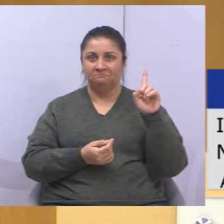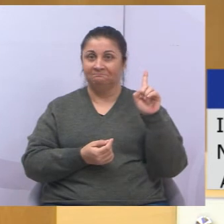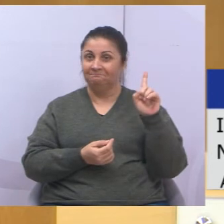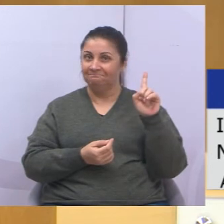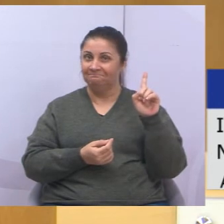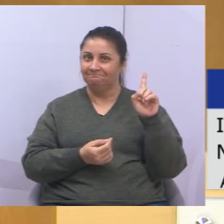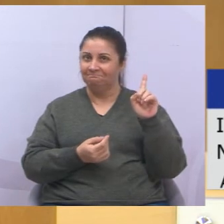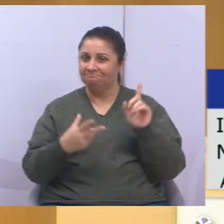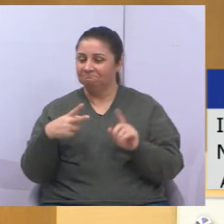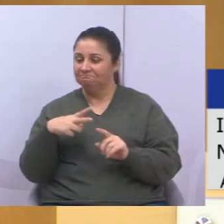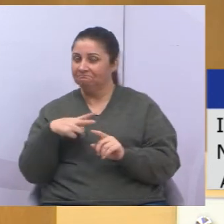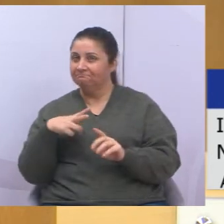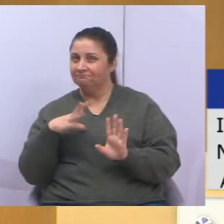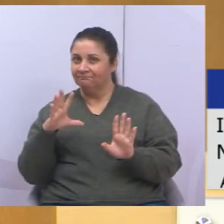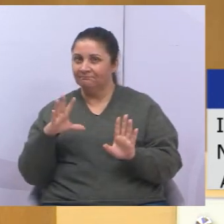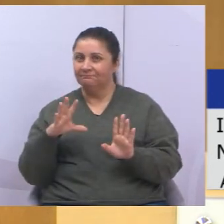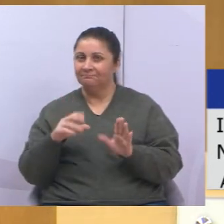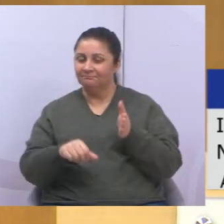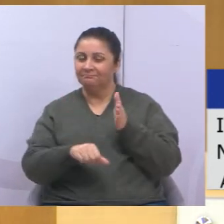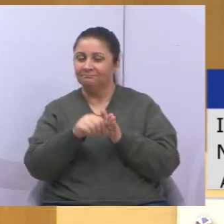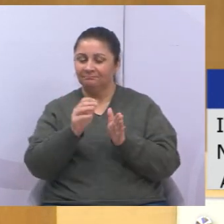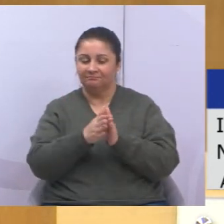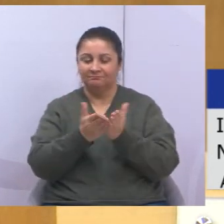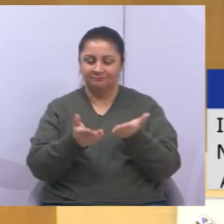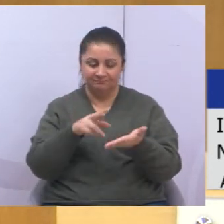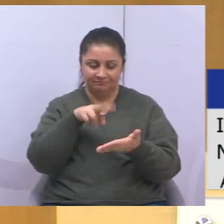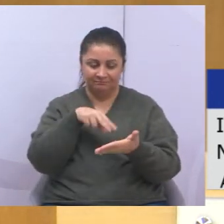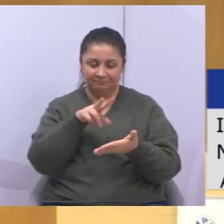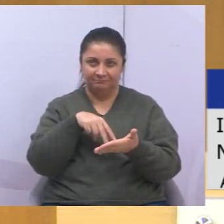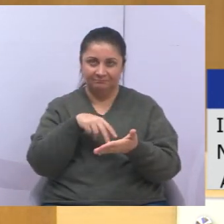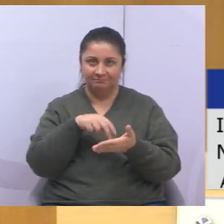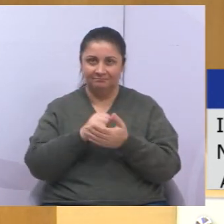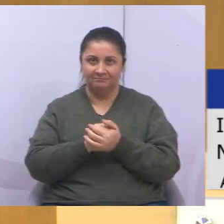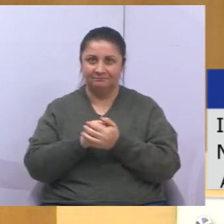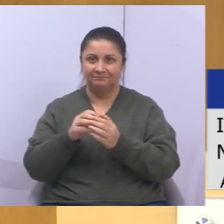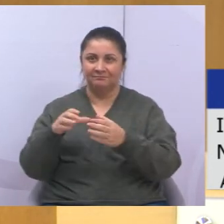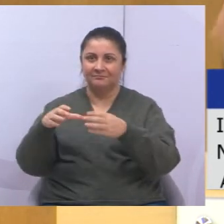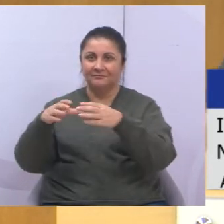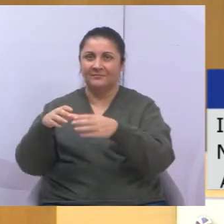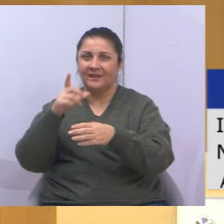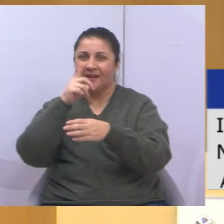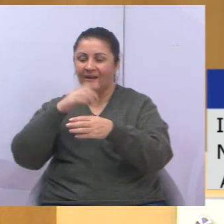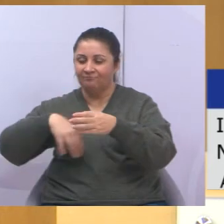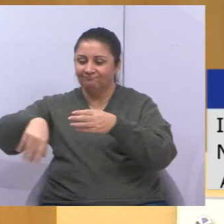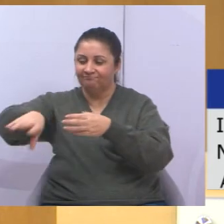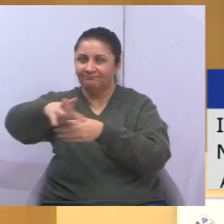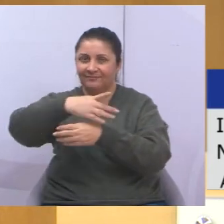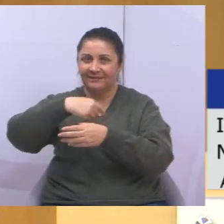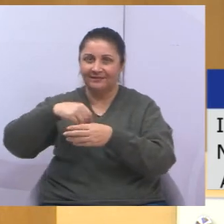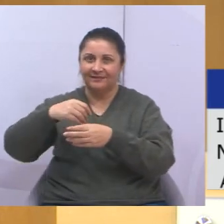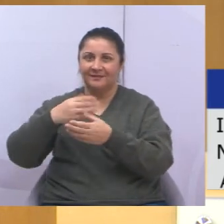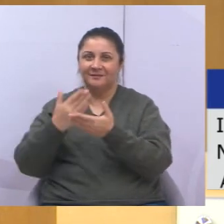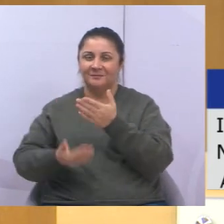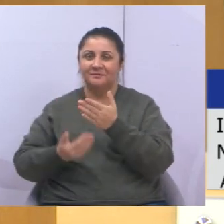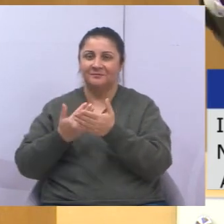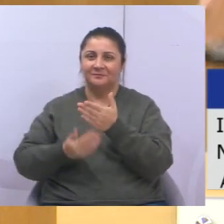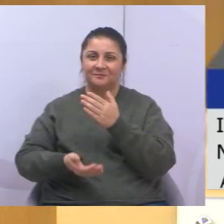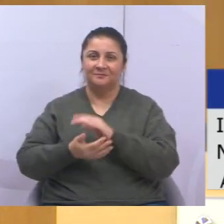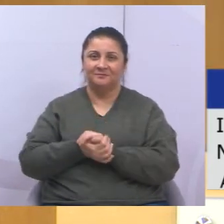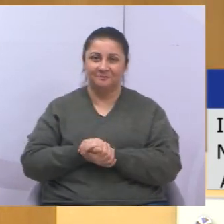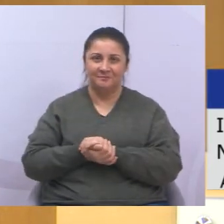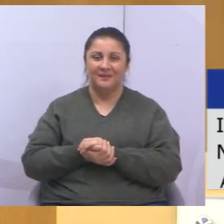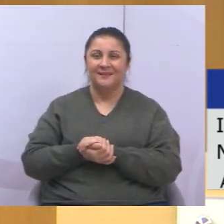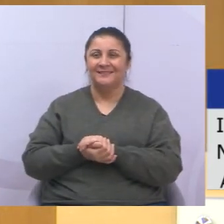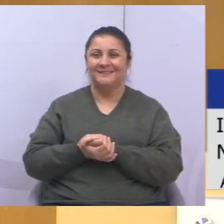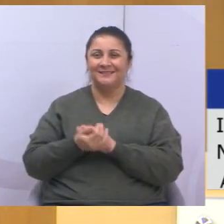particularmente quero confessar aqui que o primeiro livro que eu li foi A Ilha Perdida. Tinha uma coleção, né, Vagalume, então tinham vários